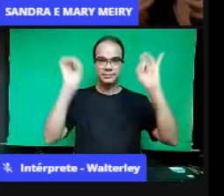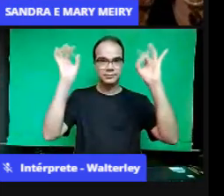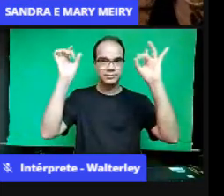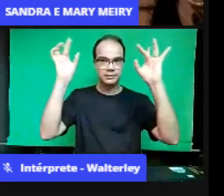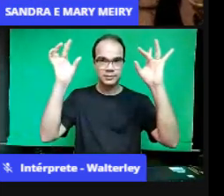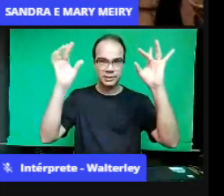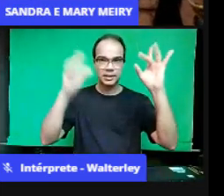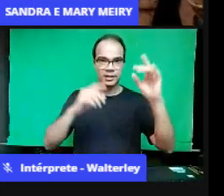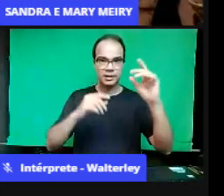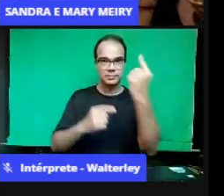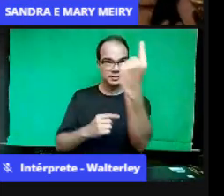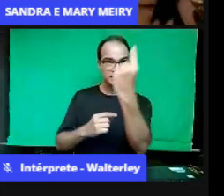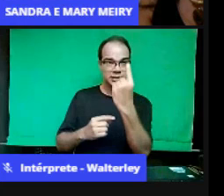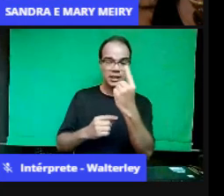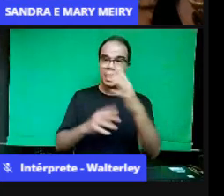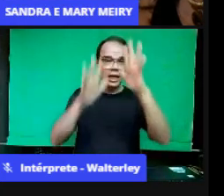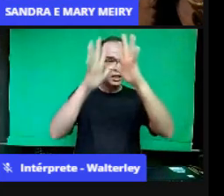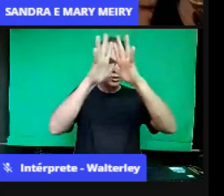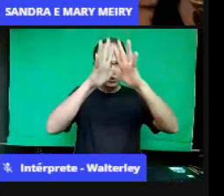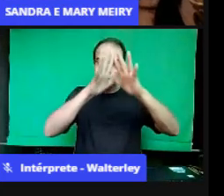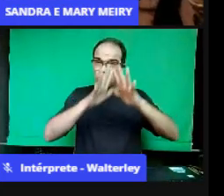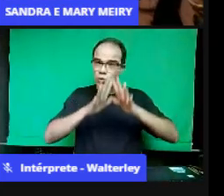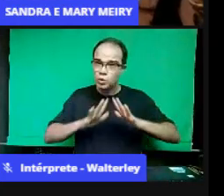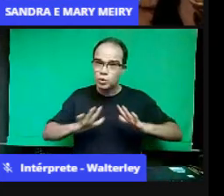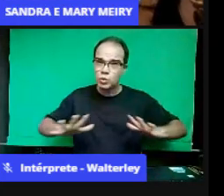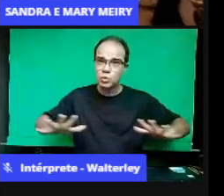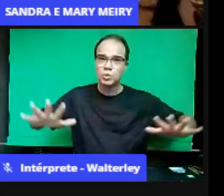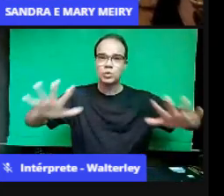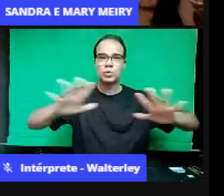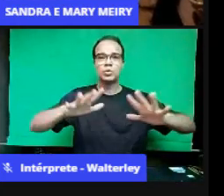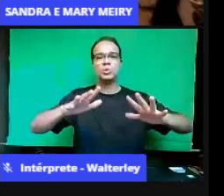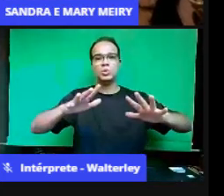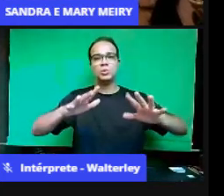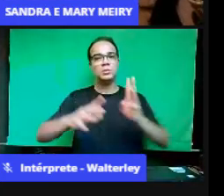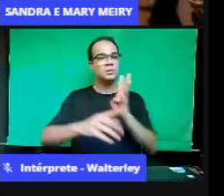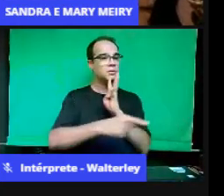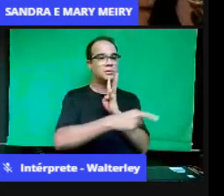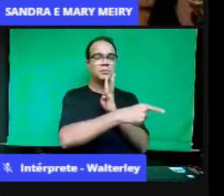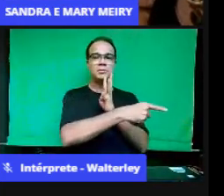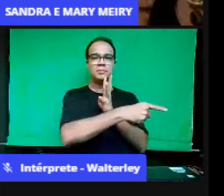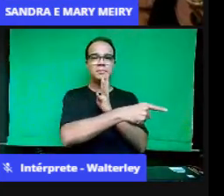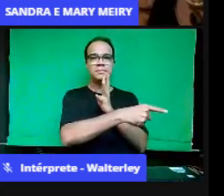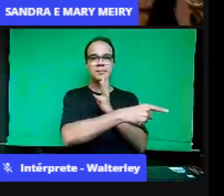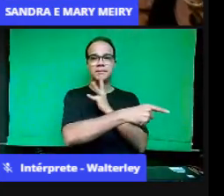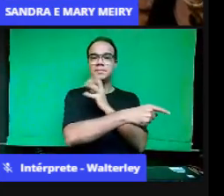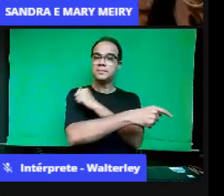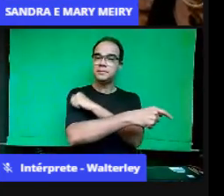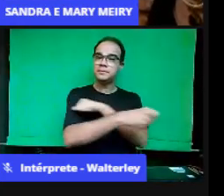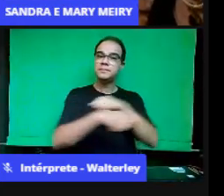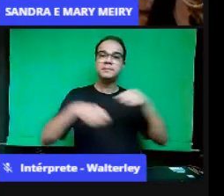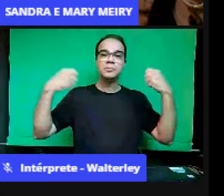Então, essa equipe toda, ela precisa saber sobre esse aluno.